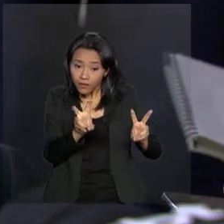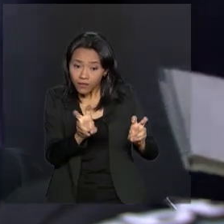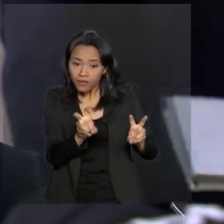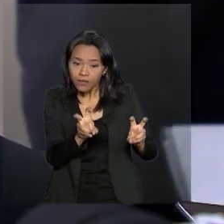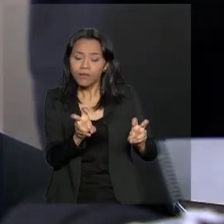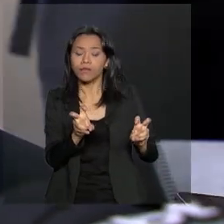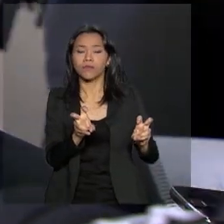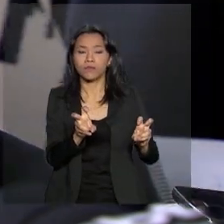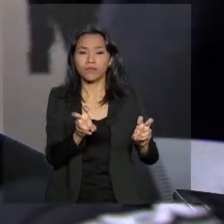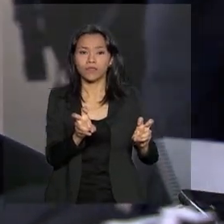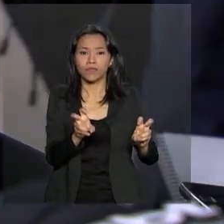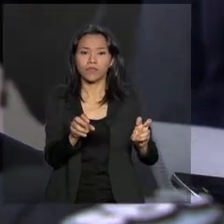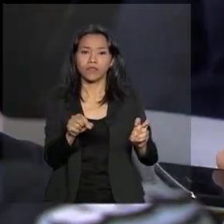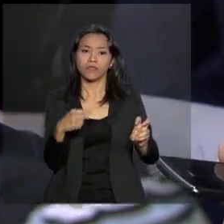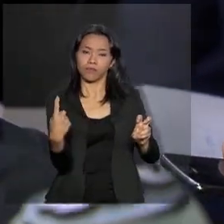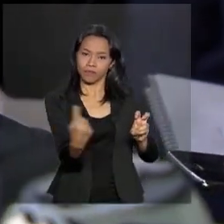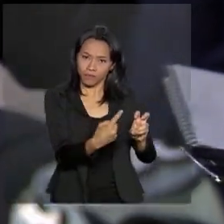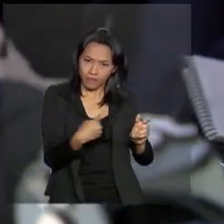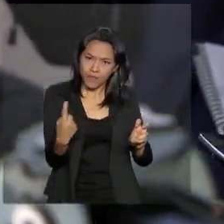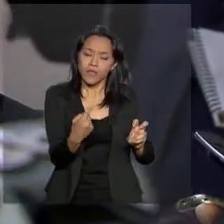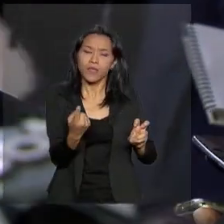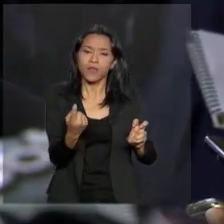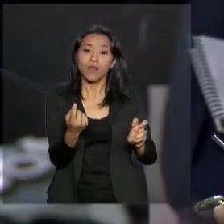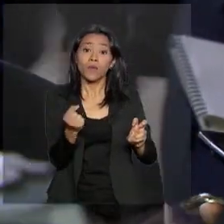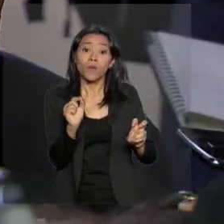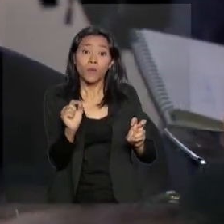mejor el agua, y para